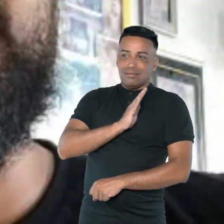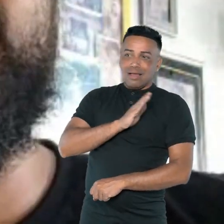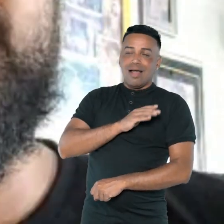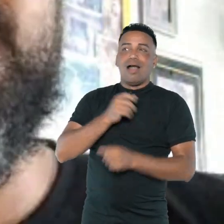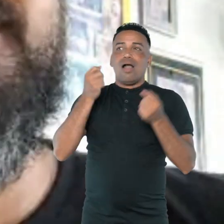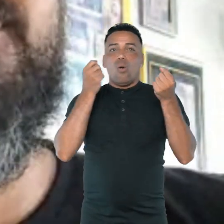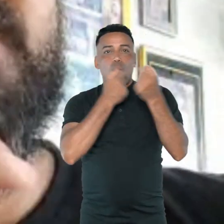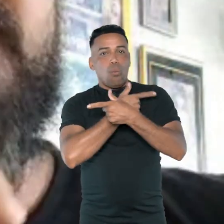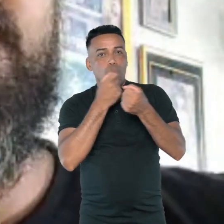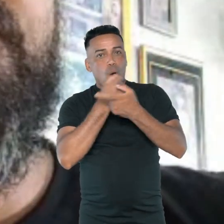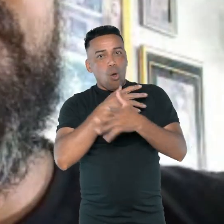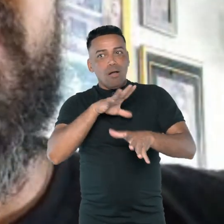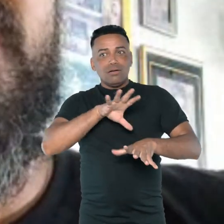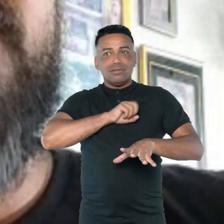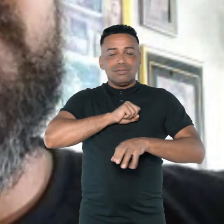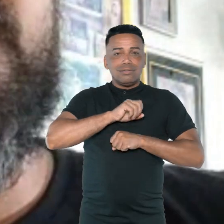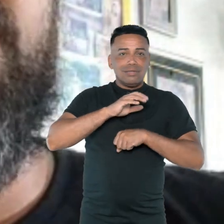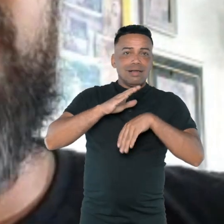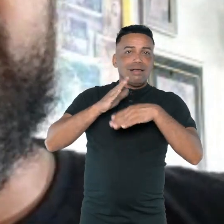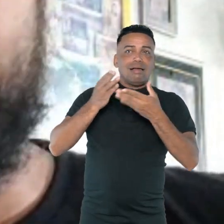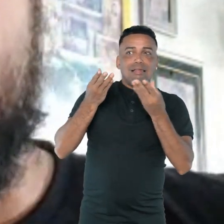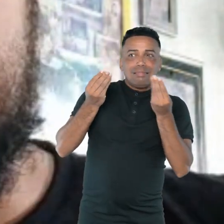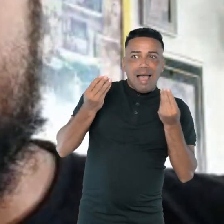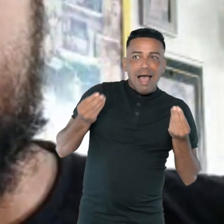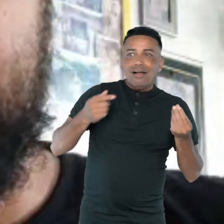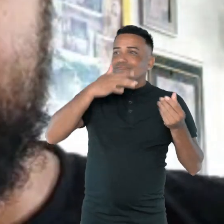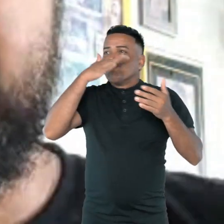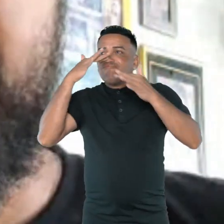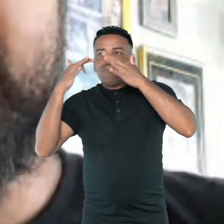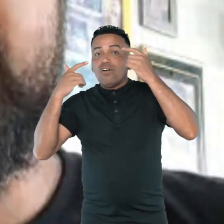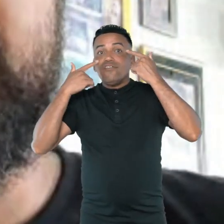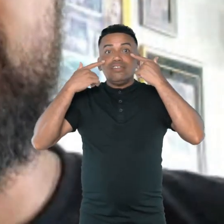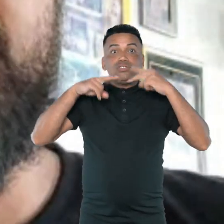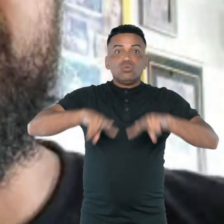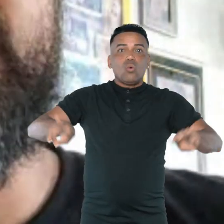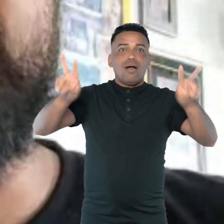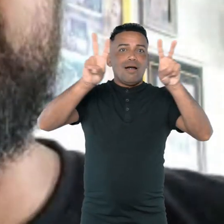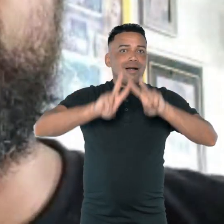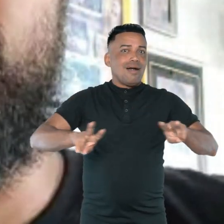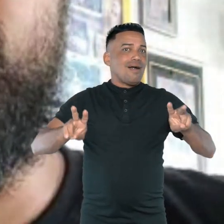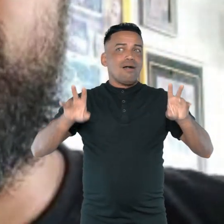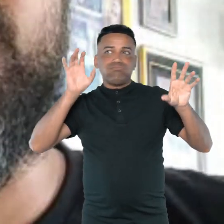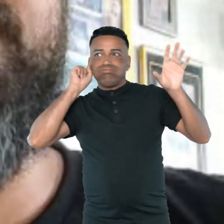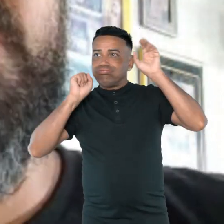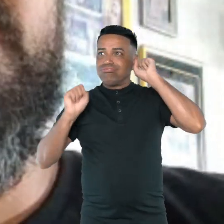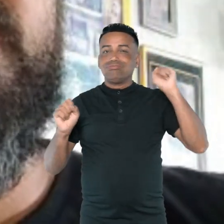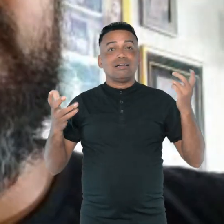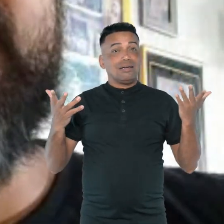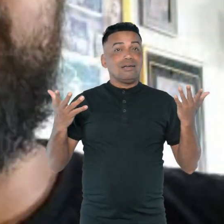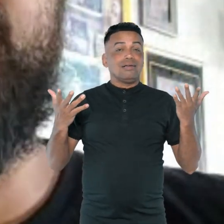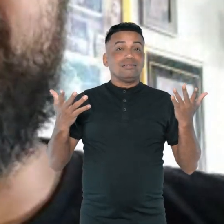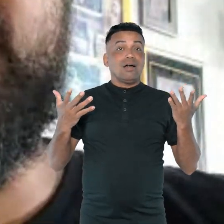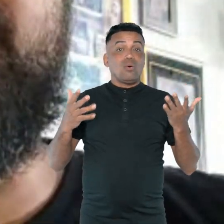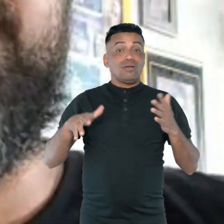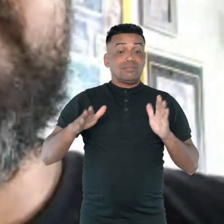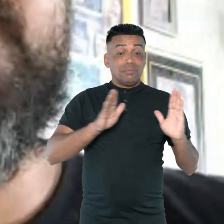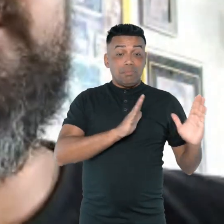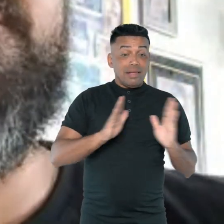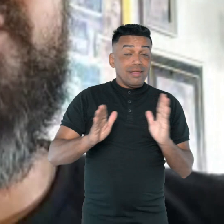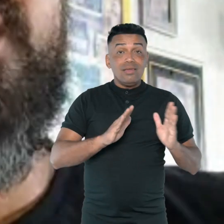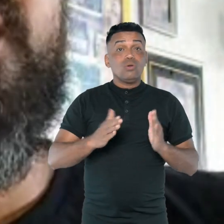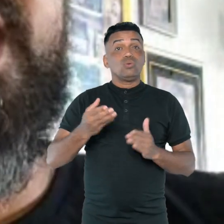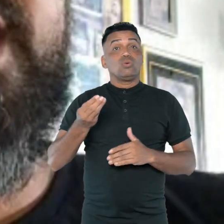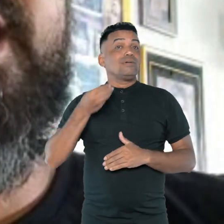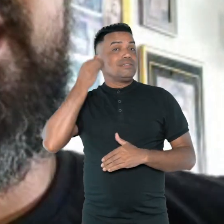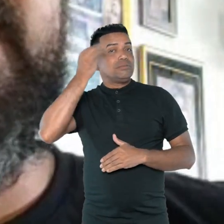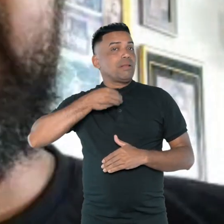passa pelos sentidos, né? Você estava falando aí dessas fases da experimentação do mundo, e essa primeira